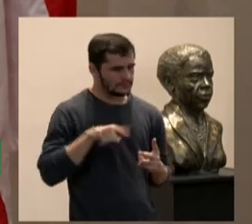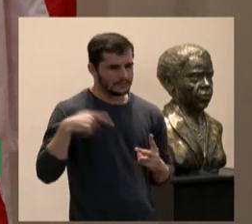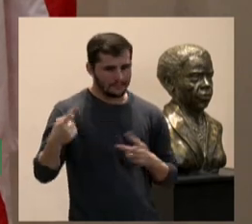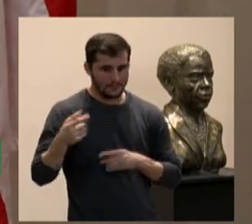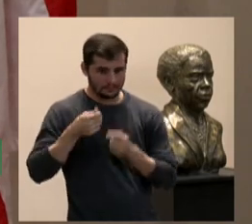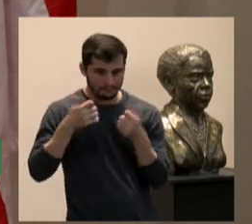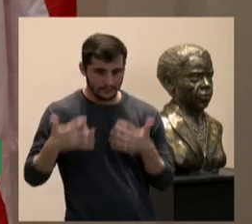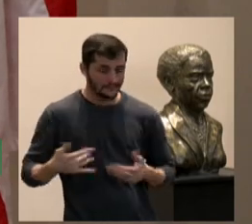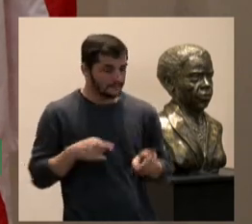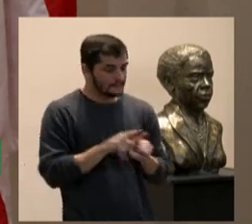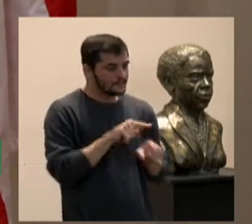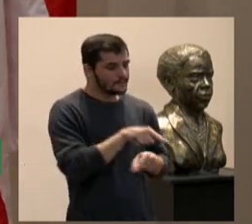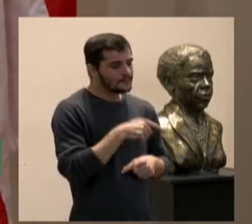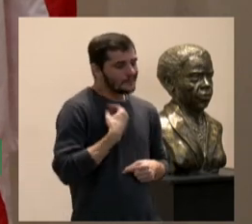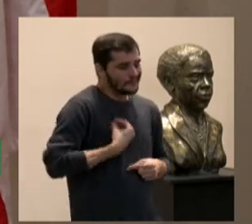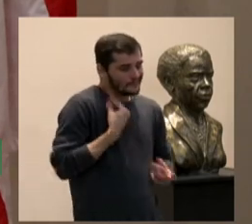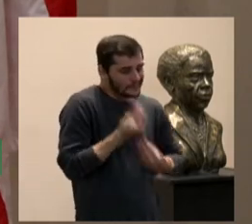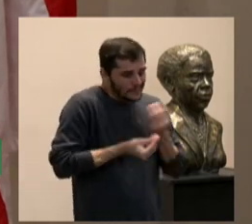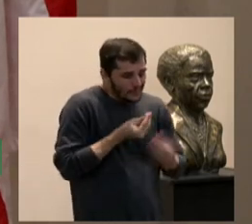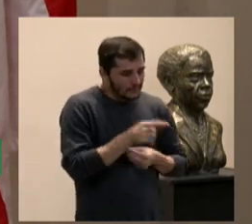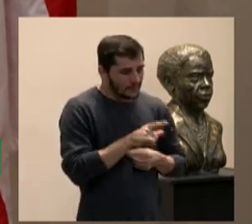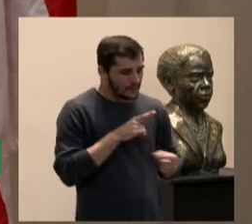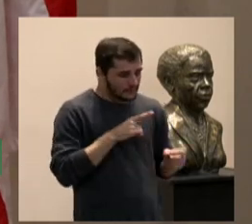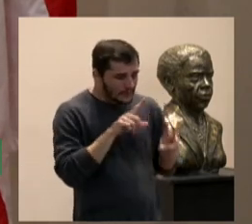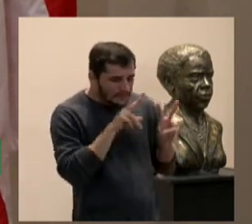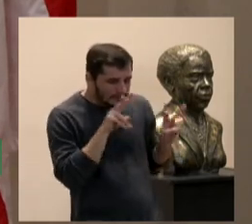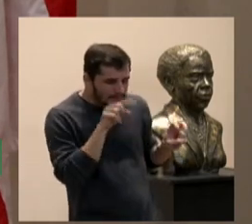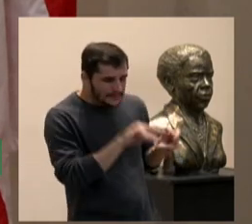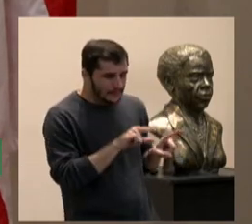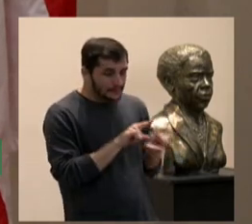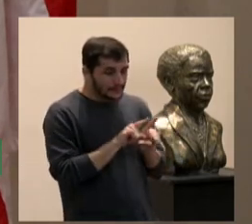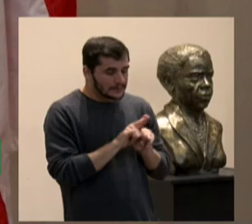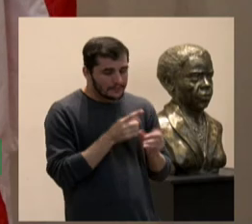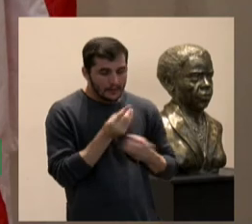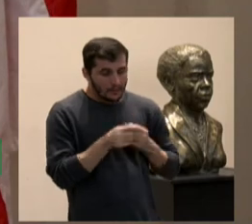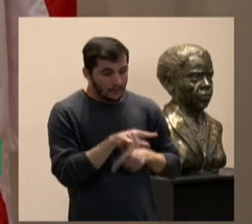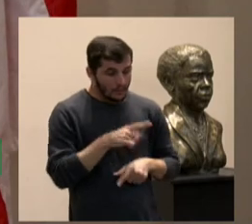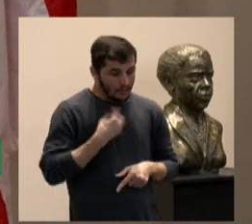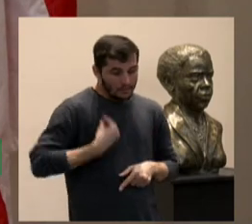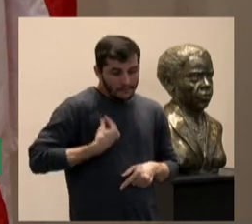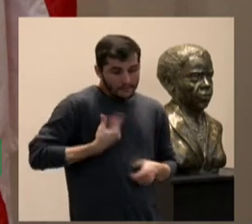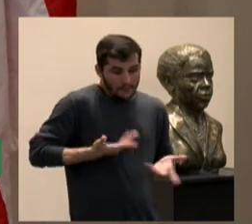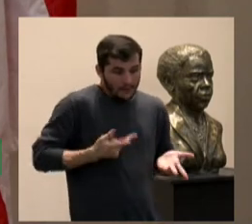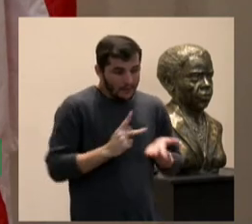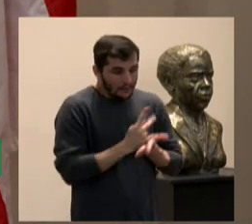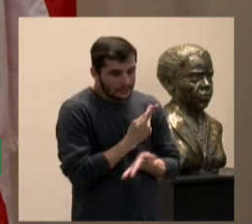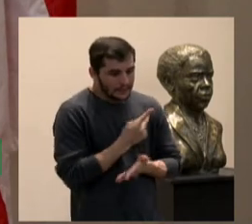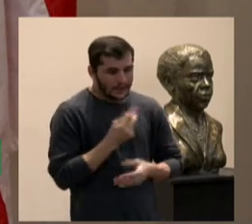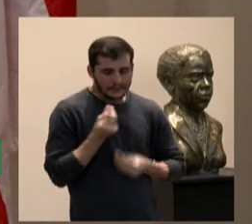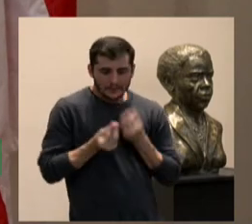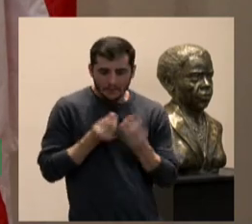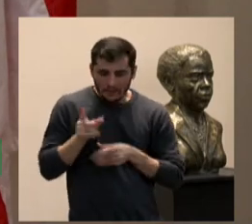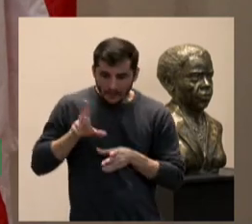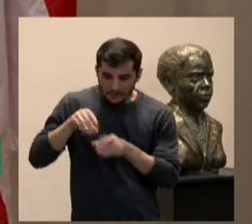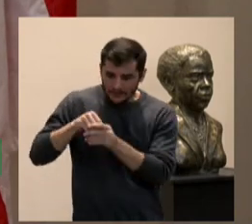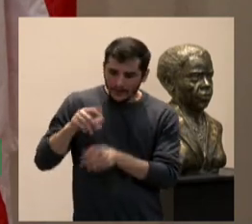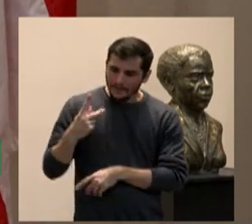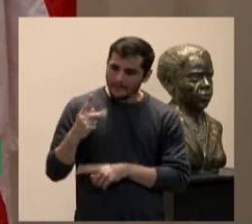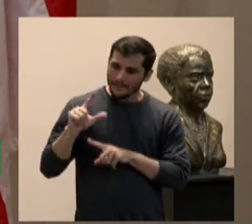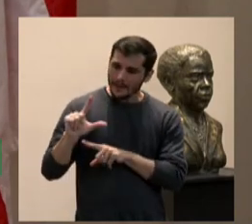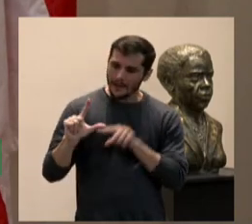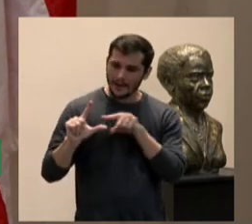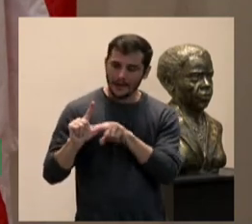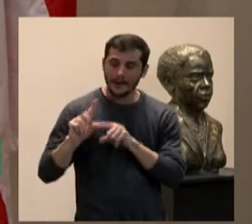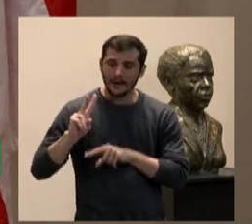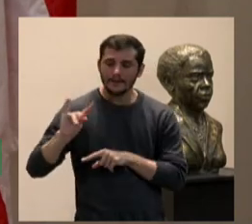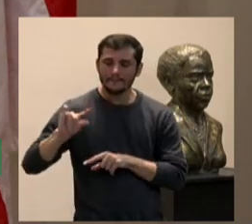mesmo tempo, as questões e as tensões que permeiam o PL, que